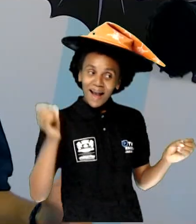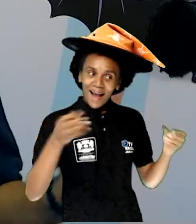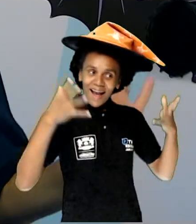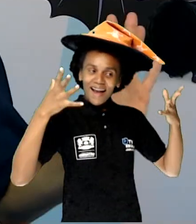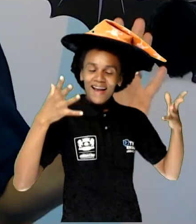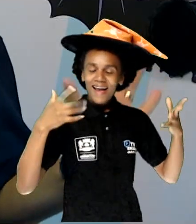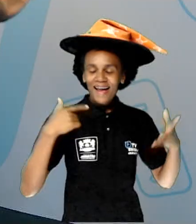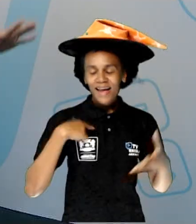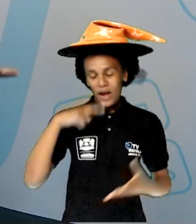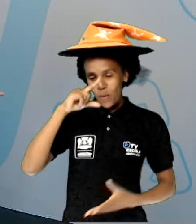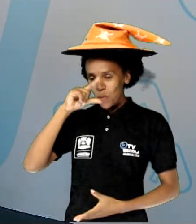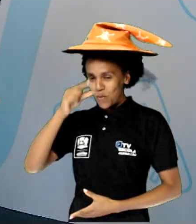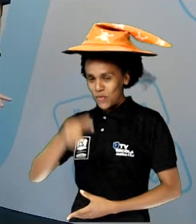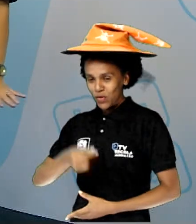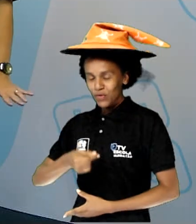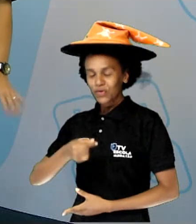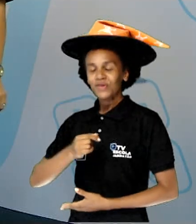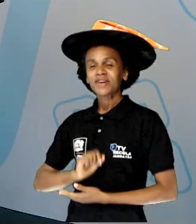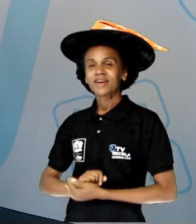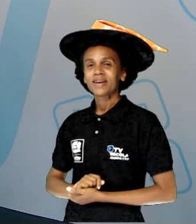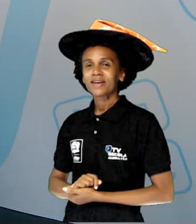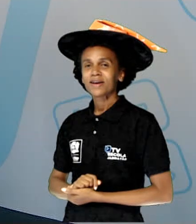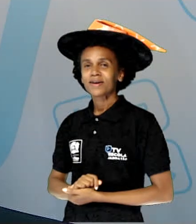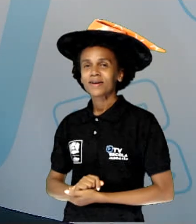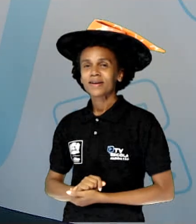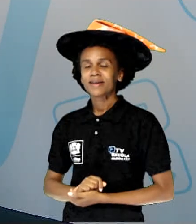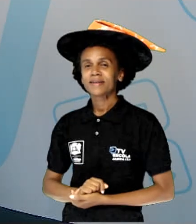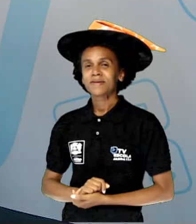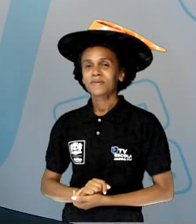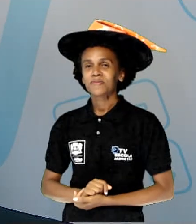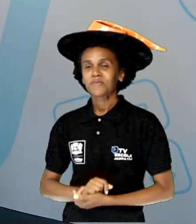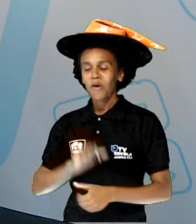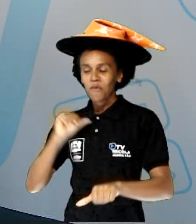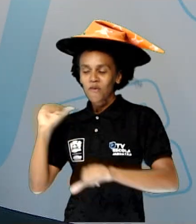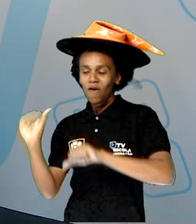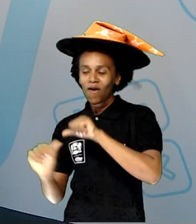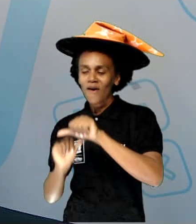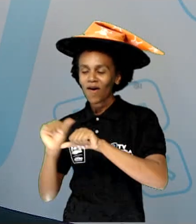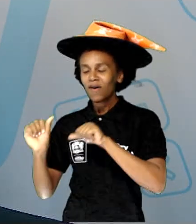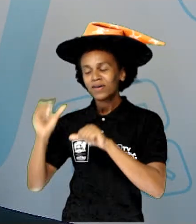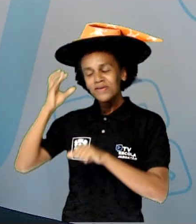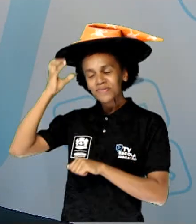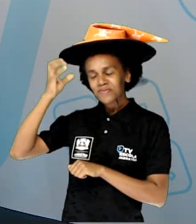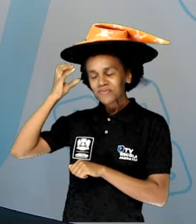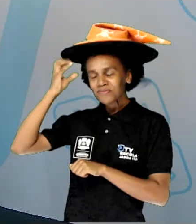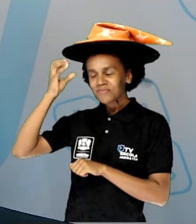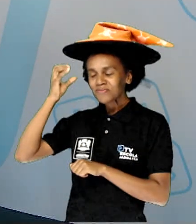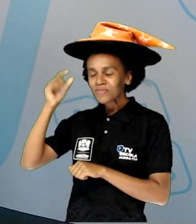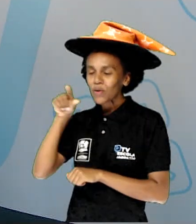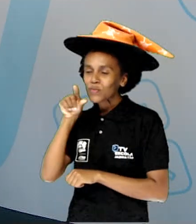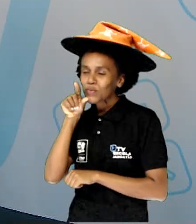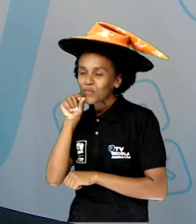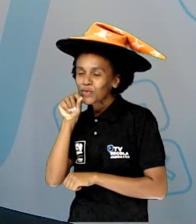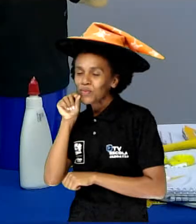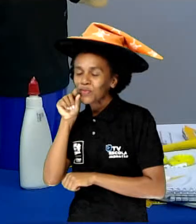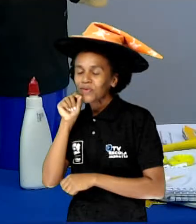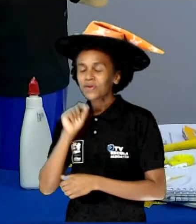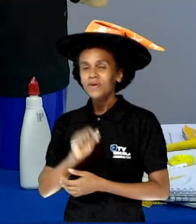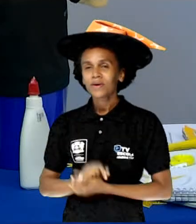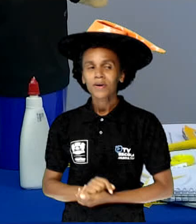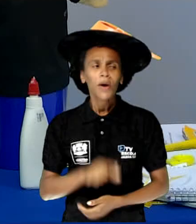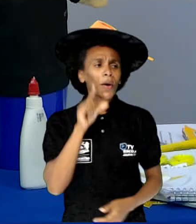eu estou a bruxinha Isabelle zip zap Zoom vou transformar você pitombinha no pintinho